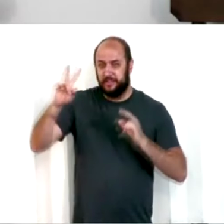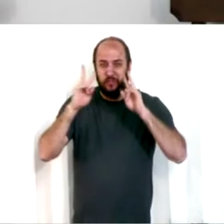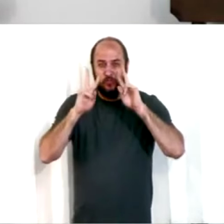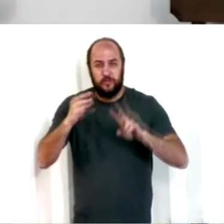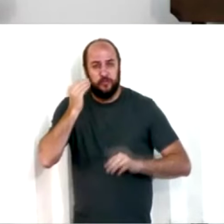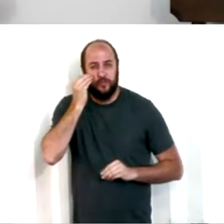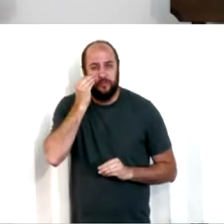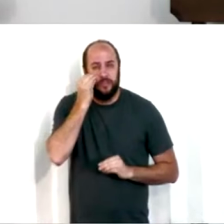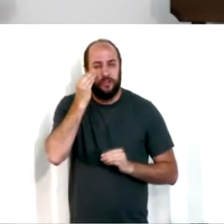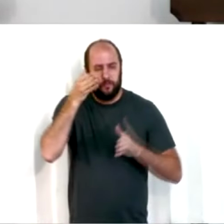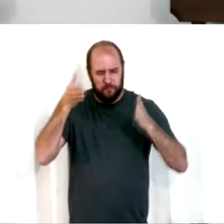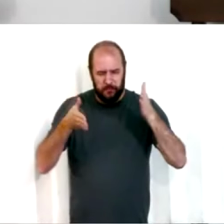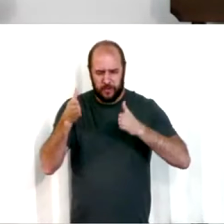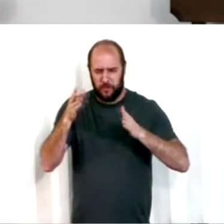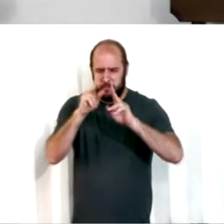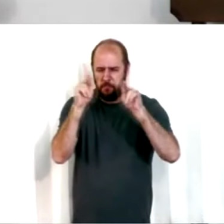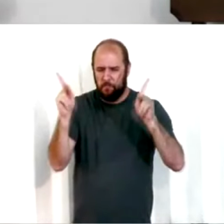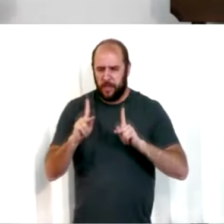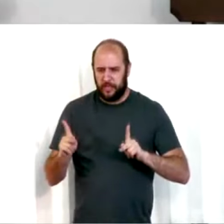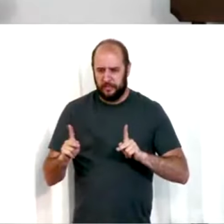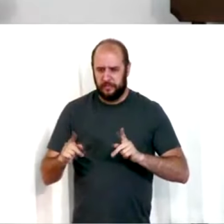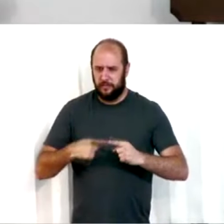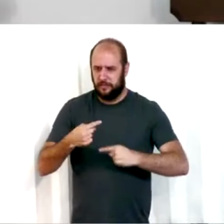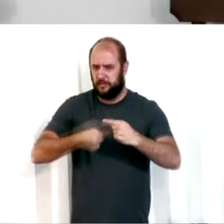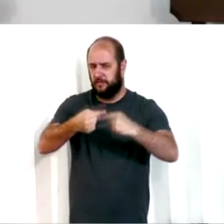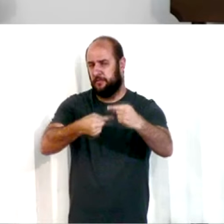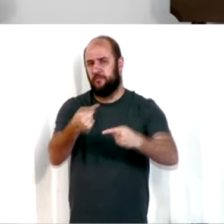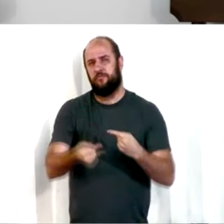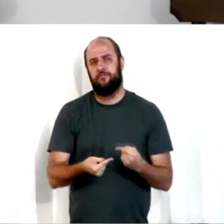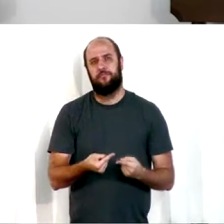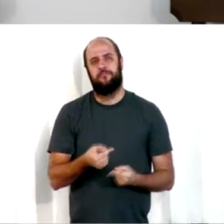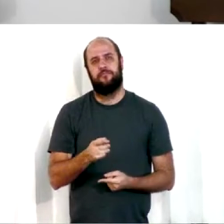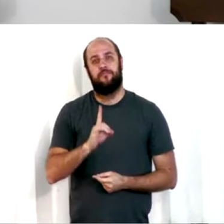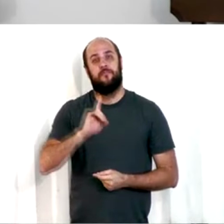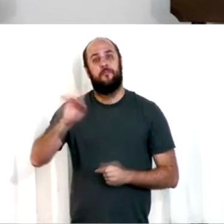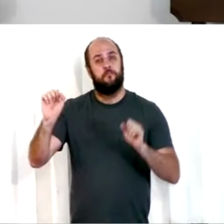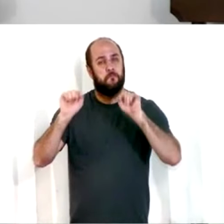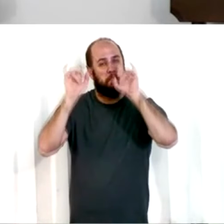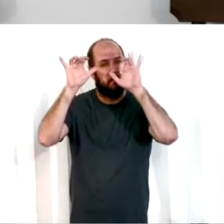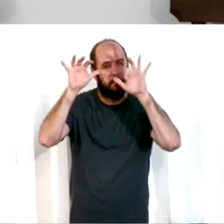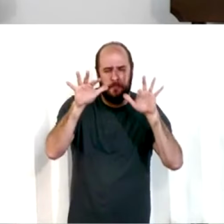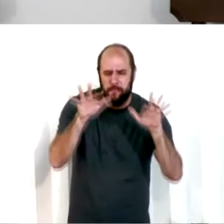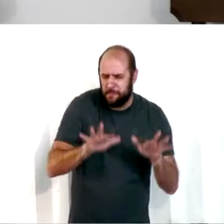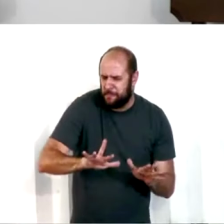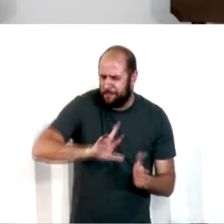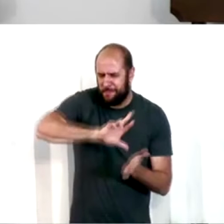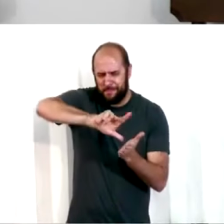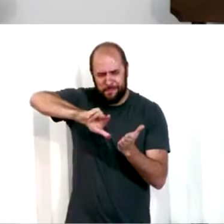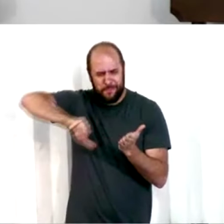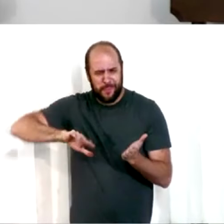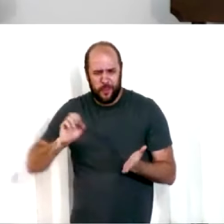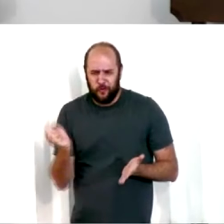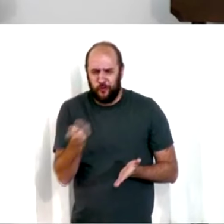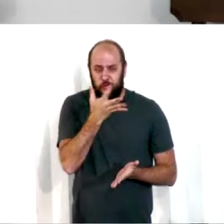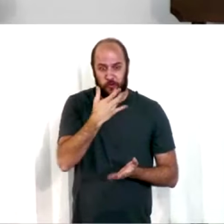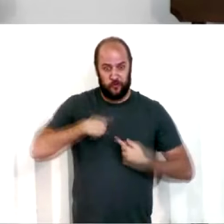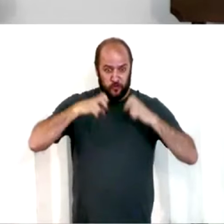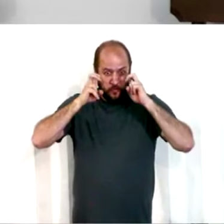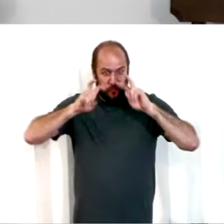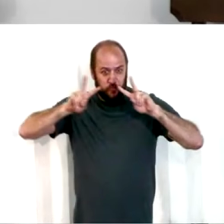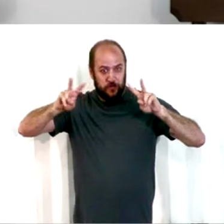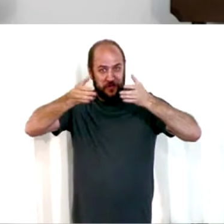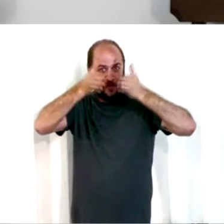tempo de paz e progresso. Deus nos tem abençoado com muitas coisas novas e a nossa visão tem sido